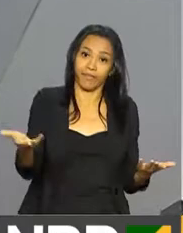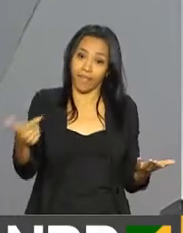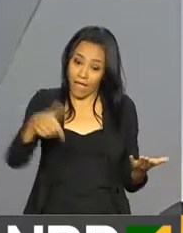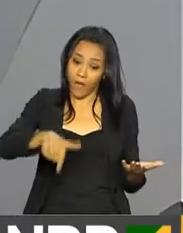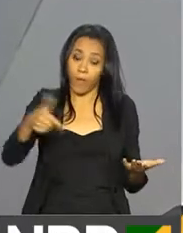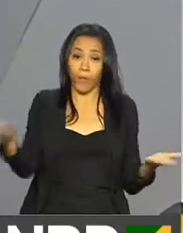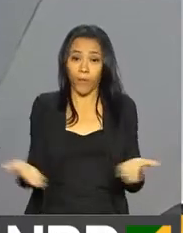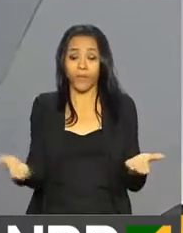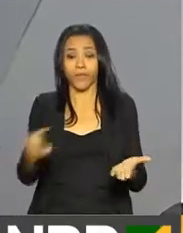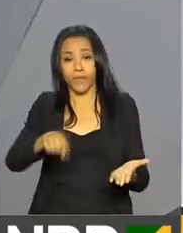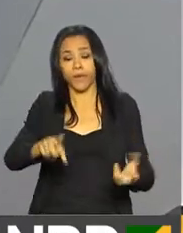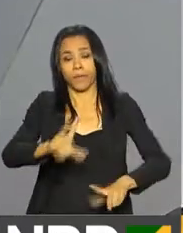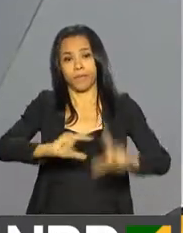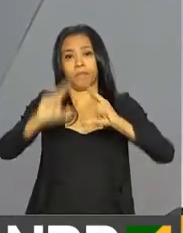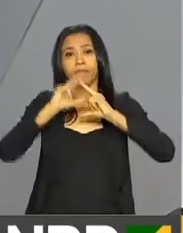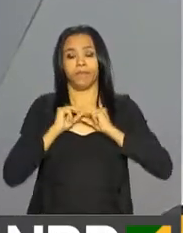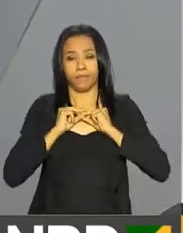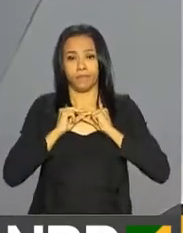presente